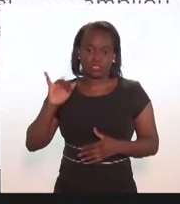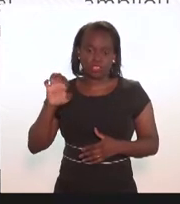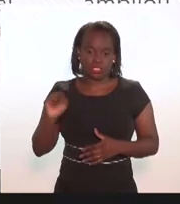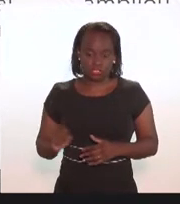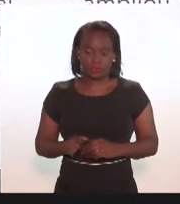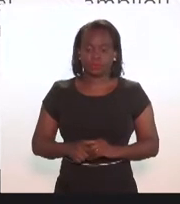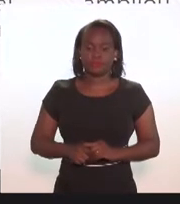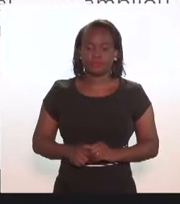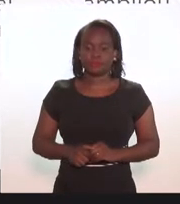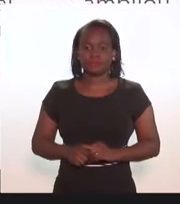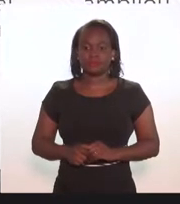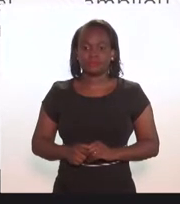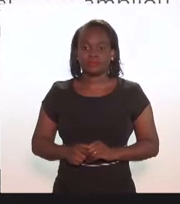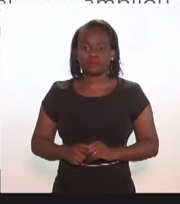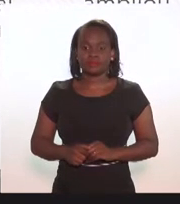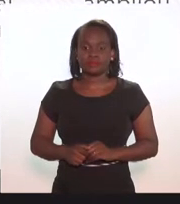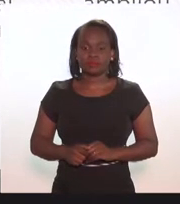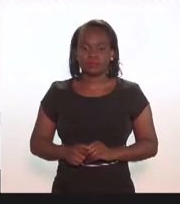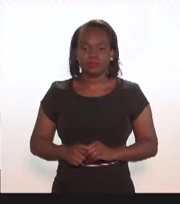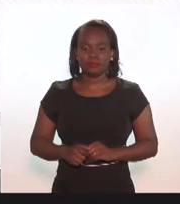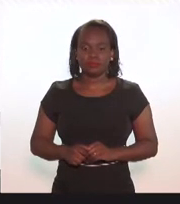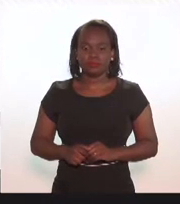reais.